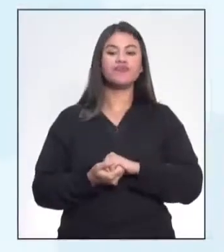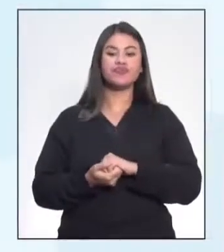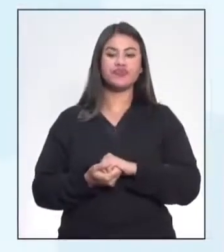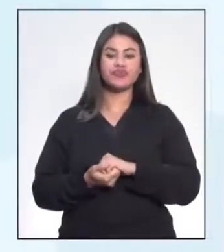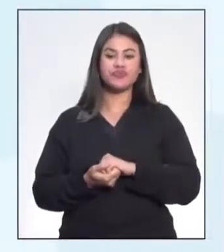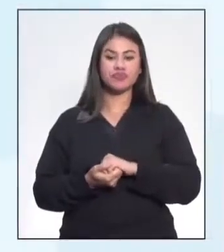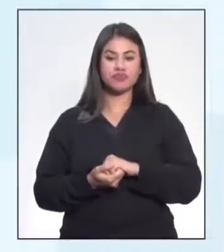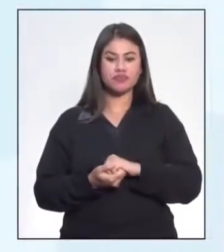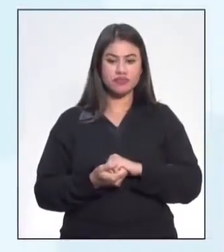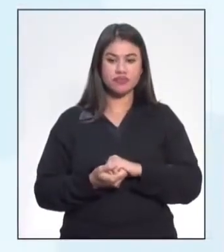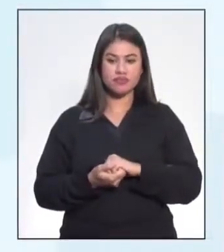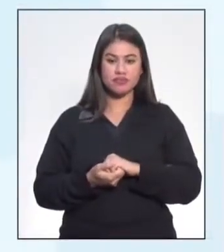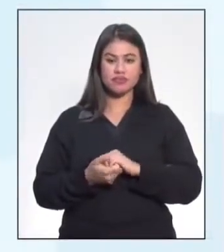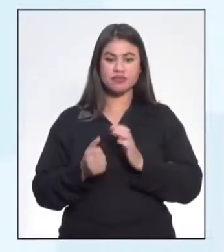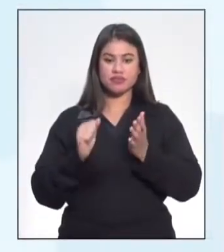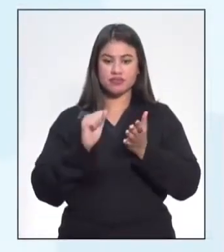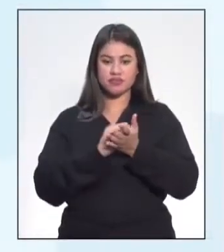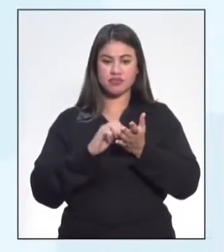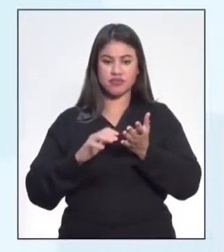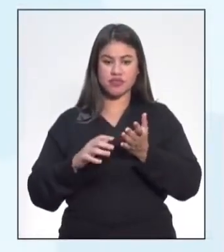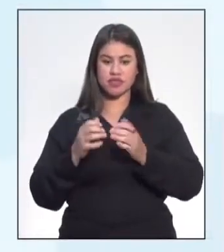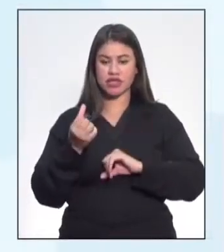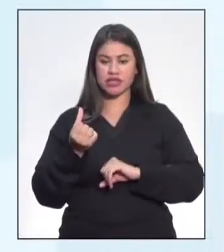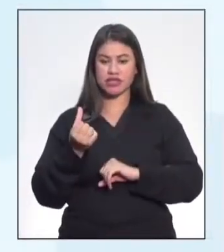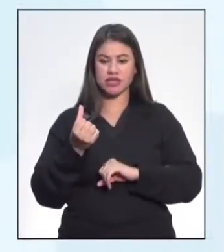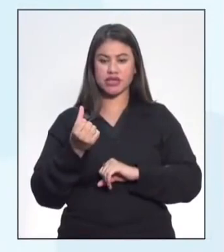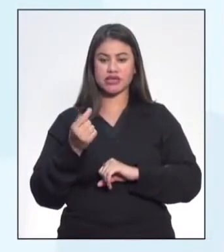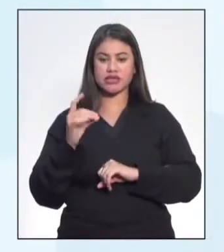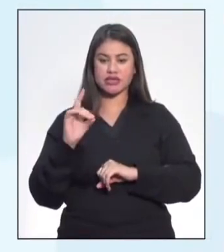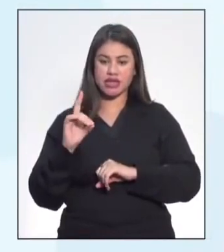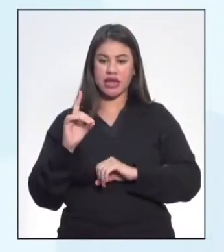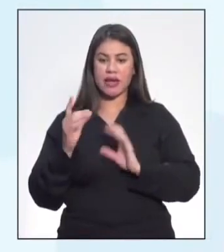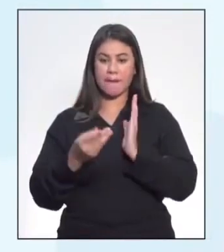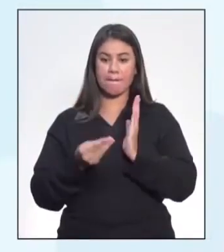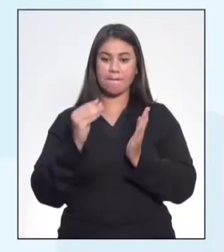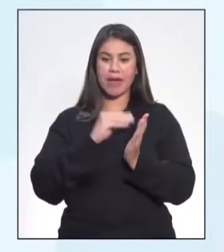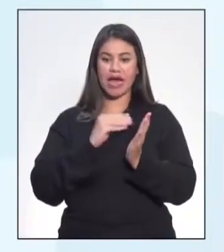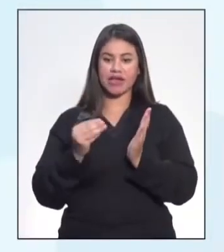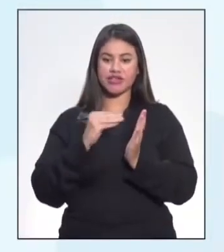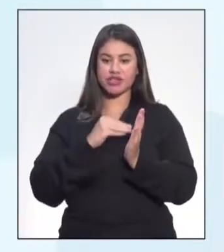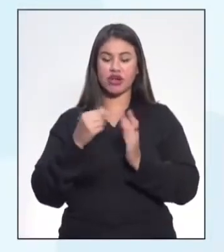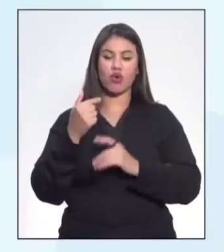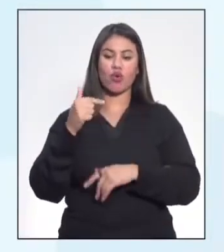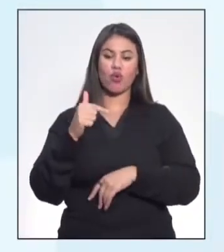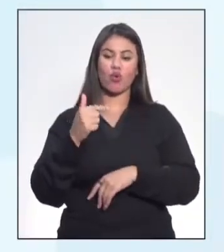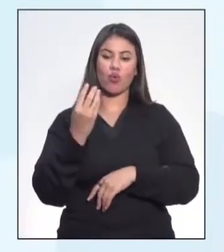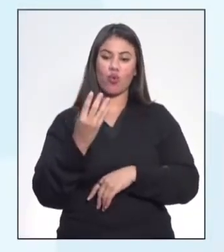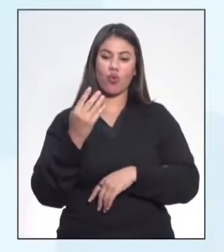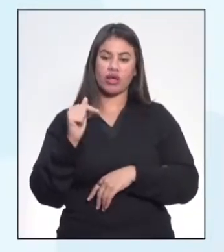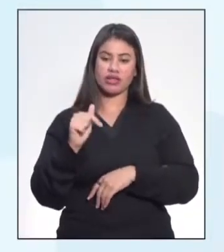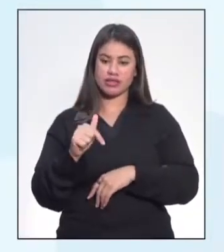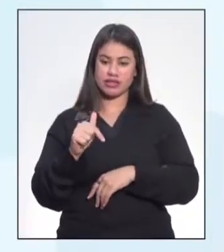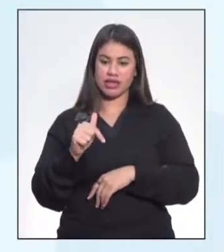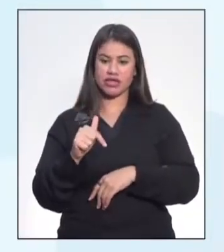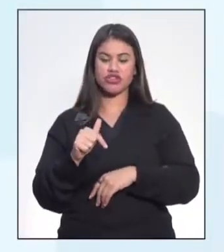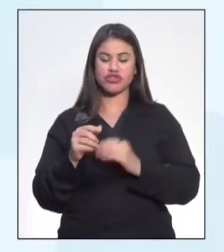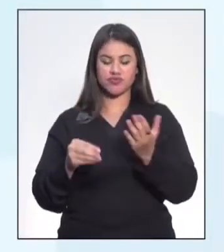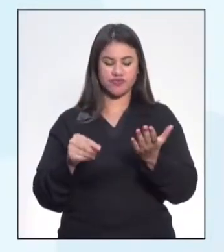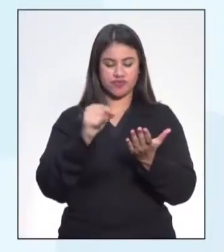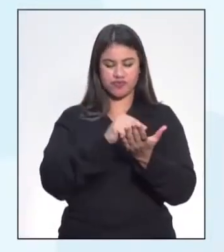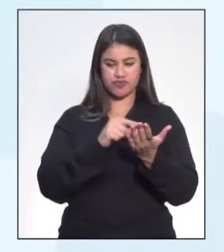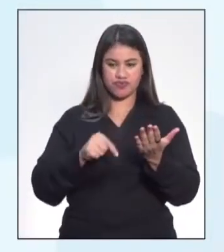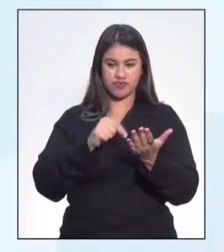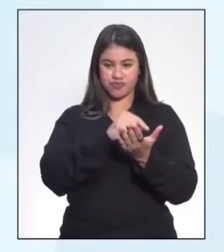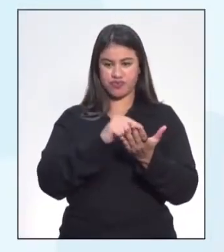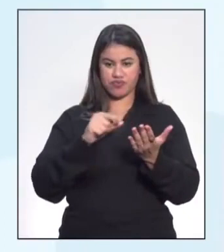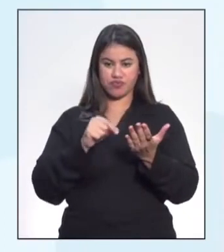a atividade 6D da página 47. Né? Se você não tiver caderno em mão, faça uma folha ou peço